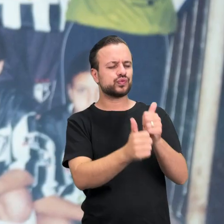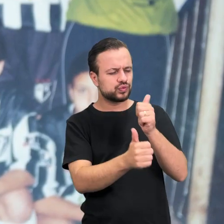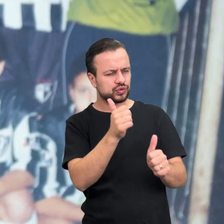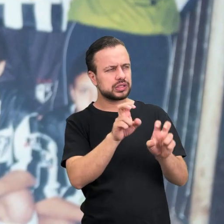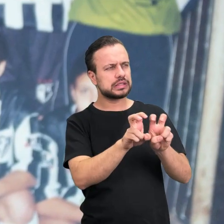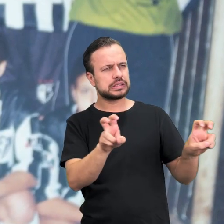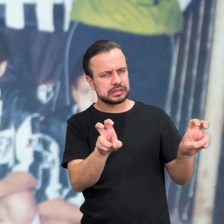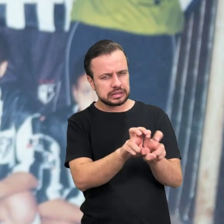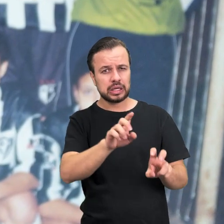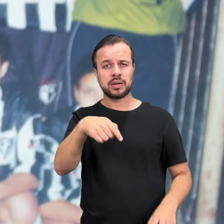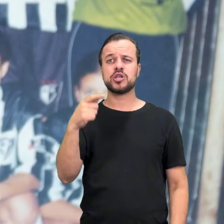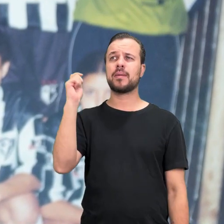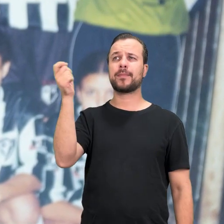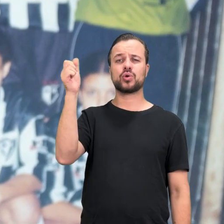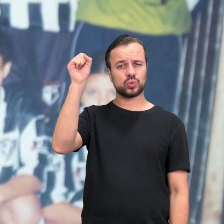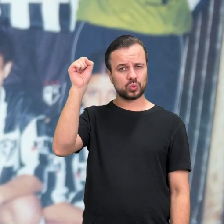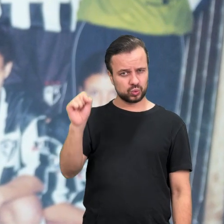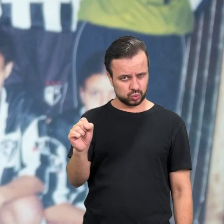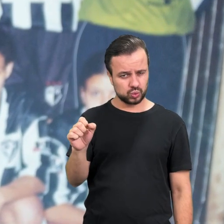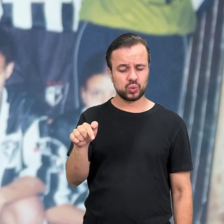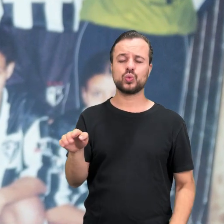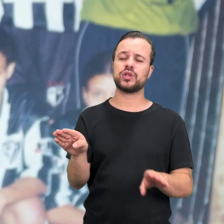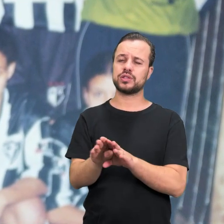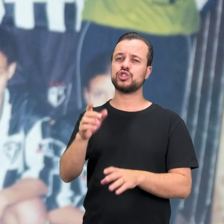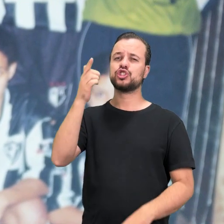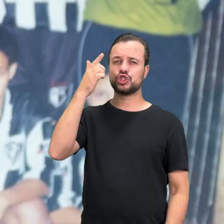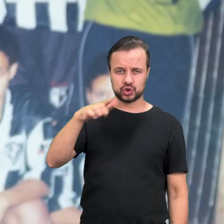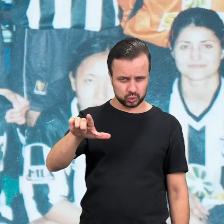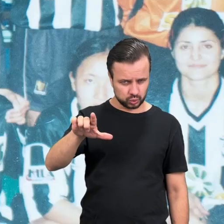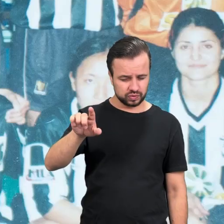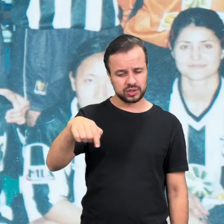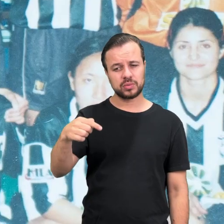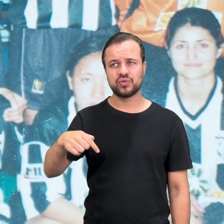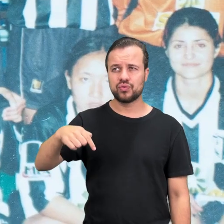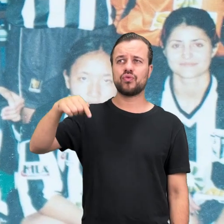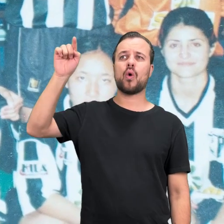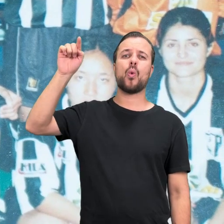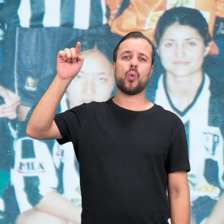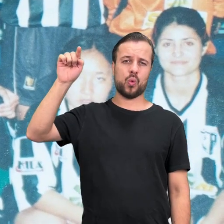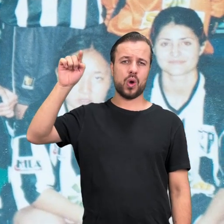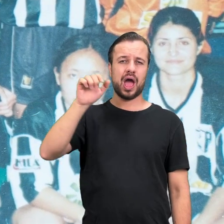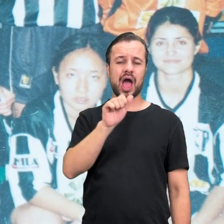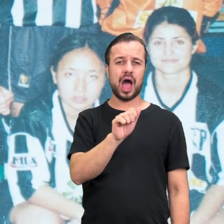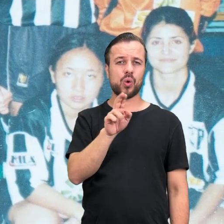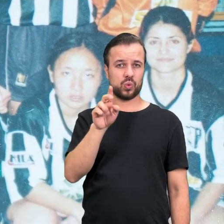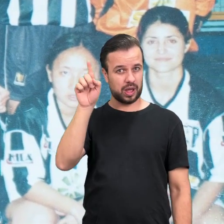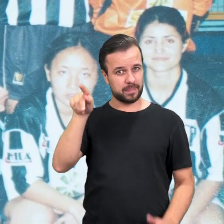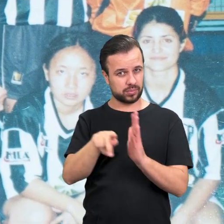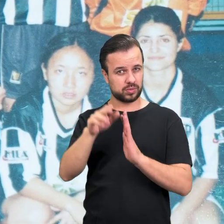depois descemos para Porto Alegre para jogar com o Grêmio, depois subimos para o Litoral e aí fomos jogar contra o AU em